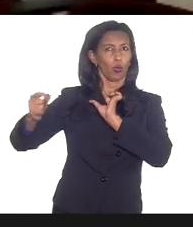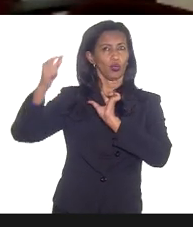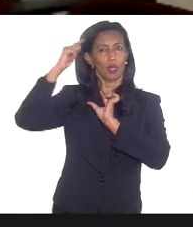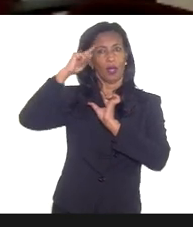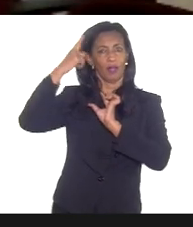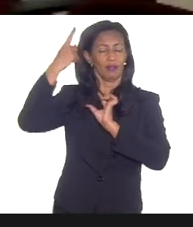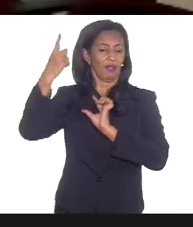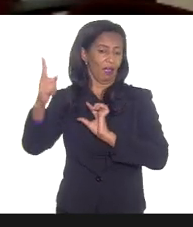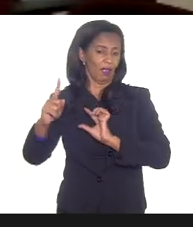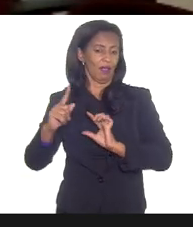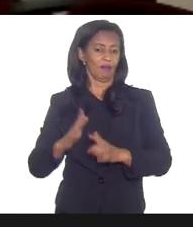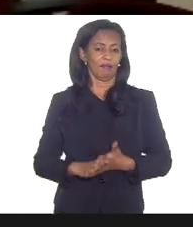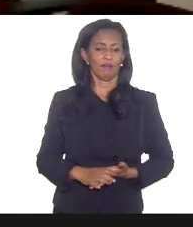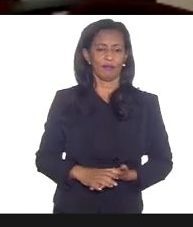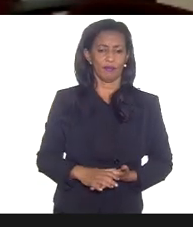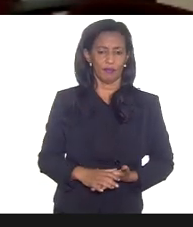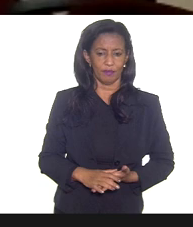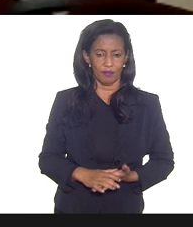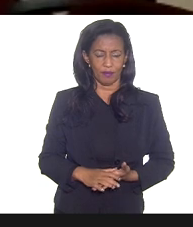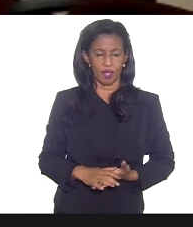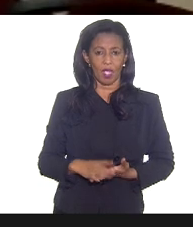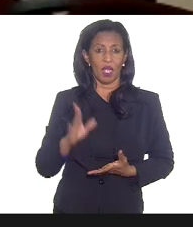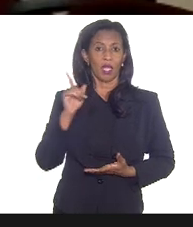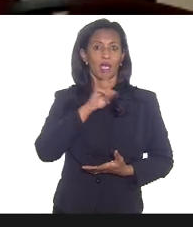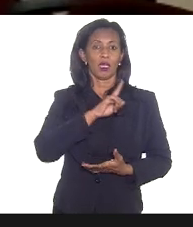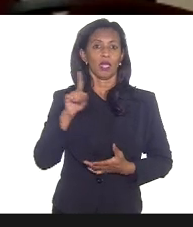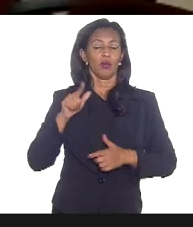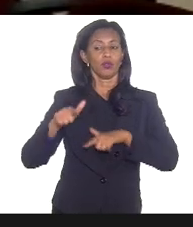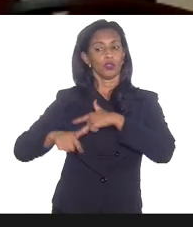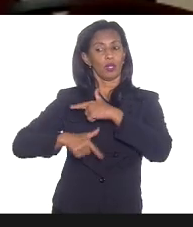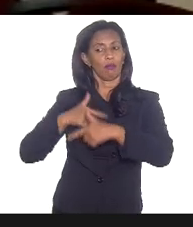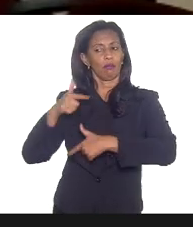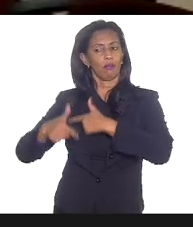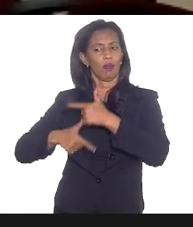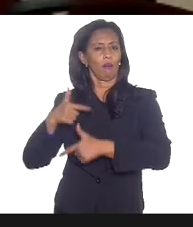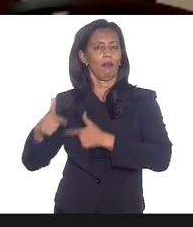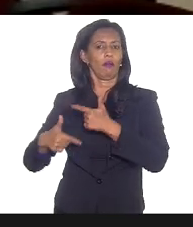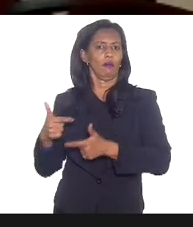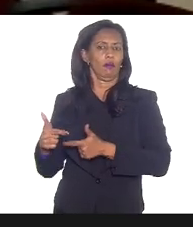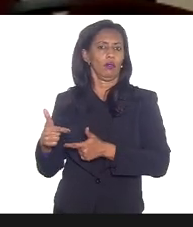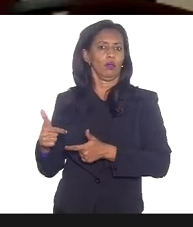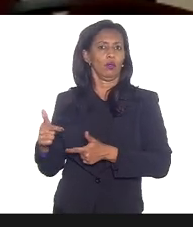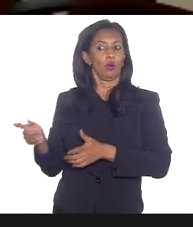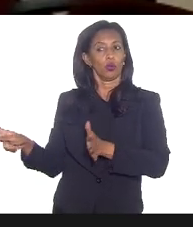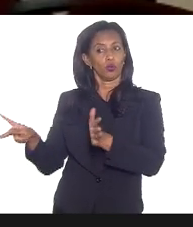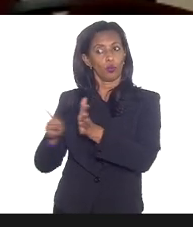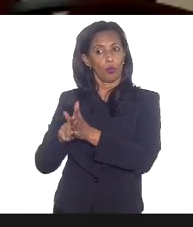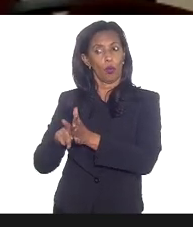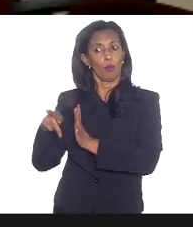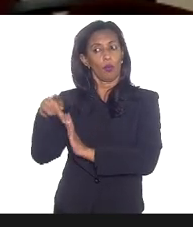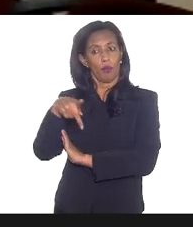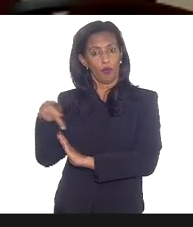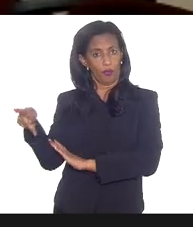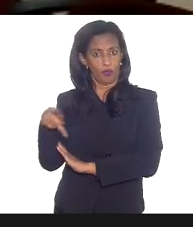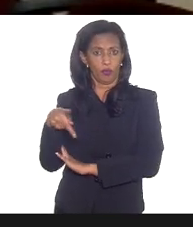da gestão anterior, em não estar trabalhando com os nossos professores, com a nossa